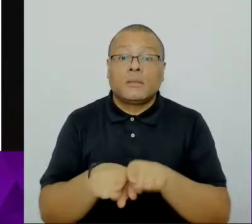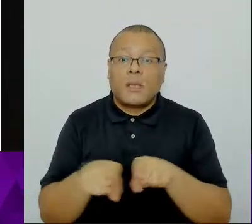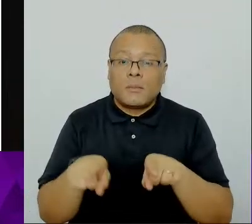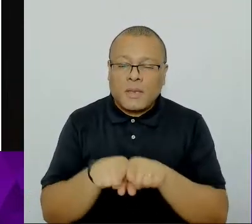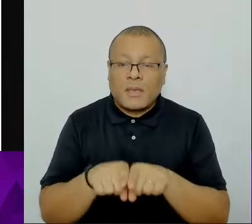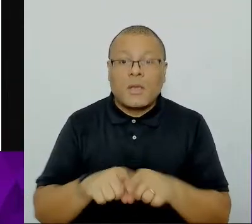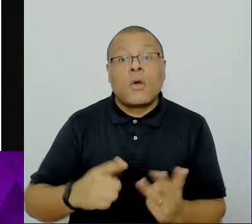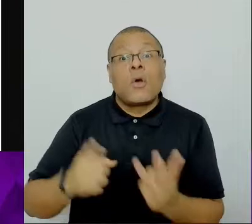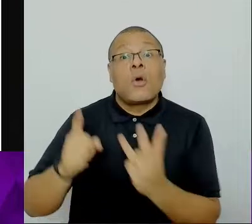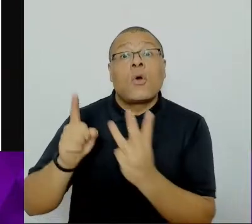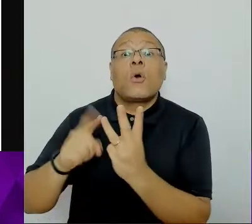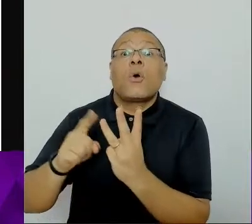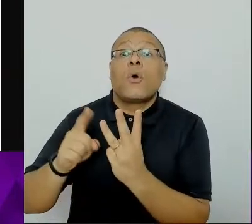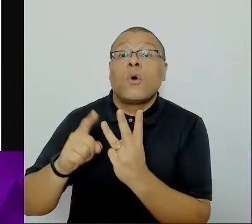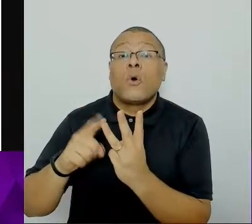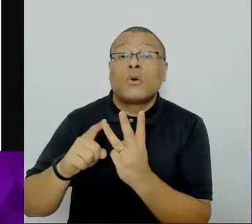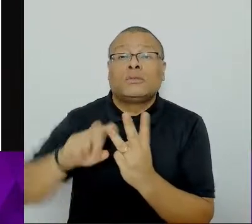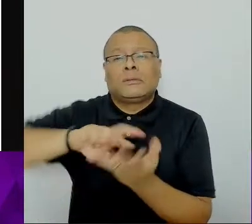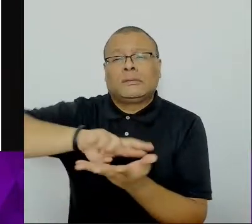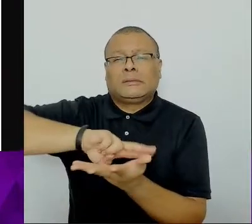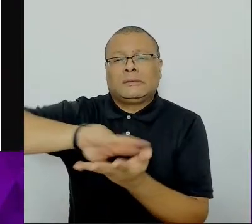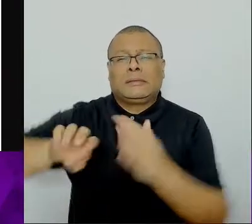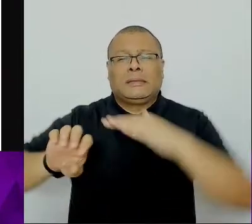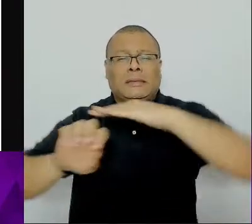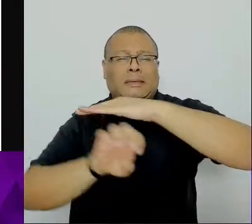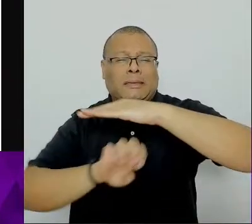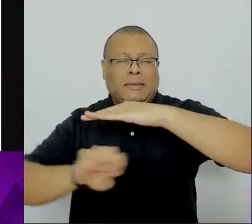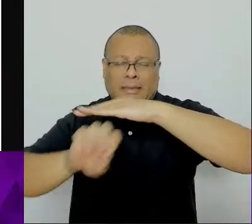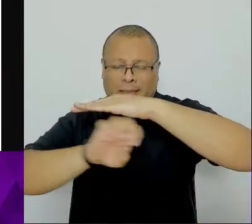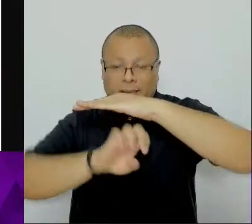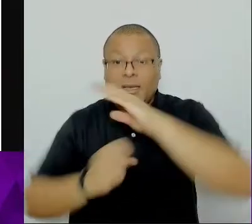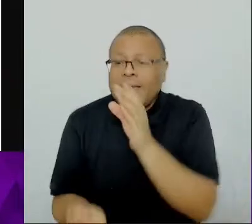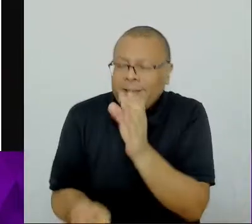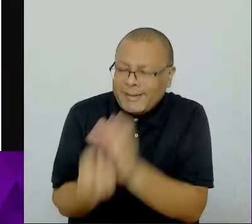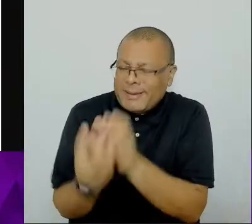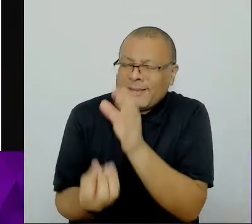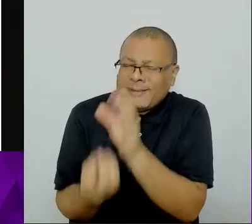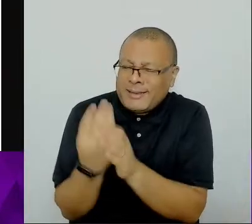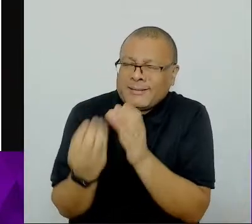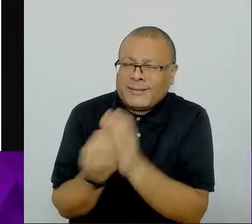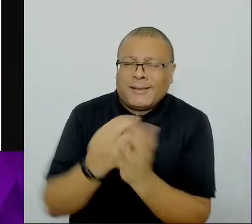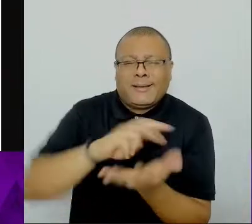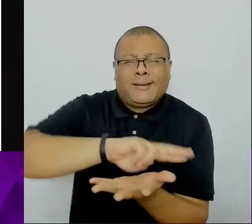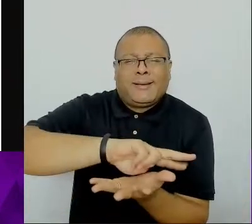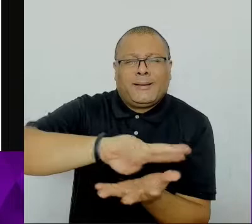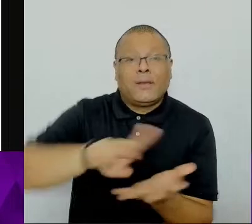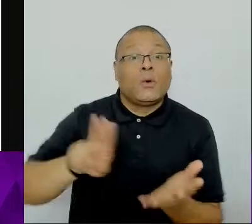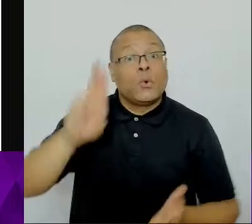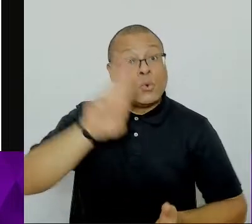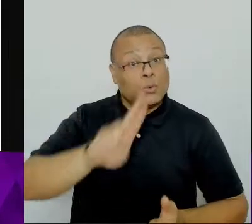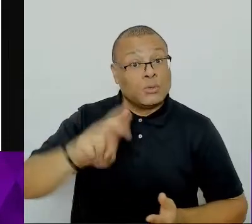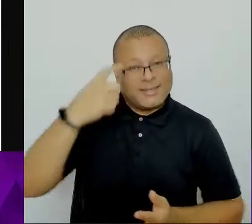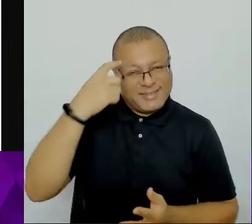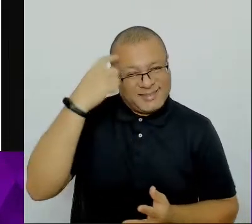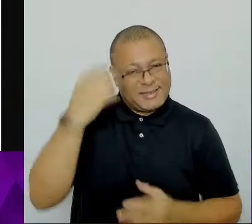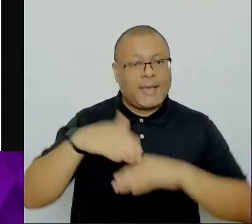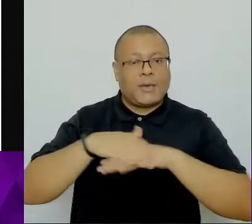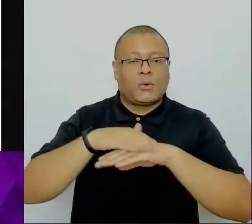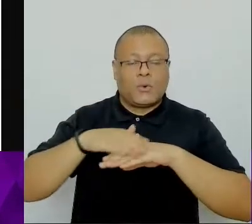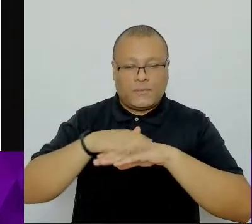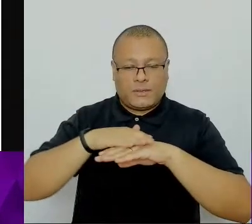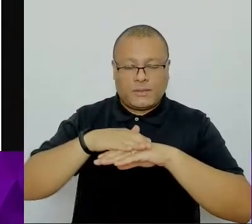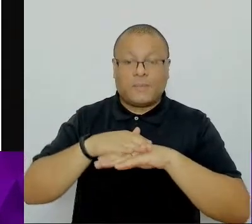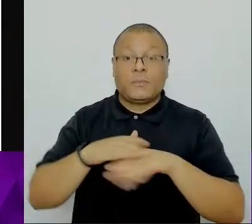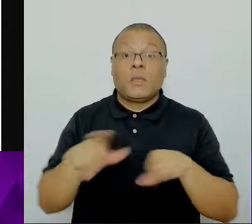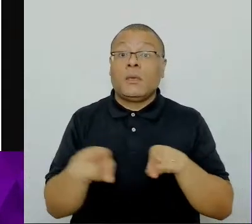dezenas, né, de indústrias, empresas construindo essas soluções, né? E a parte,